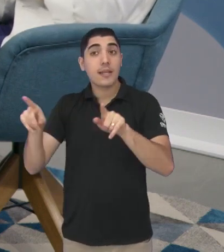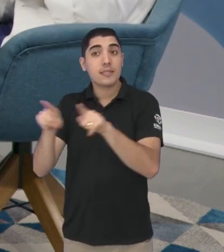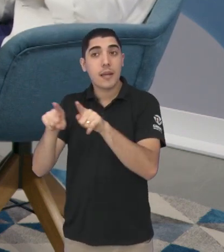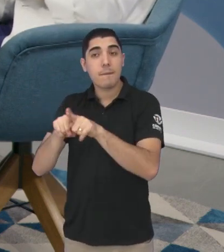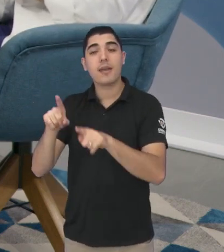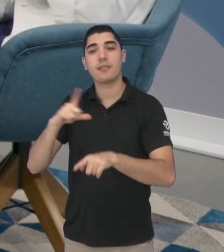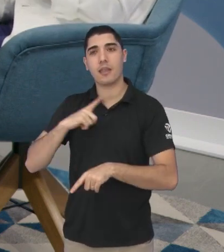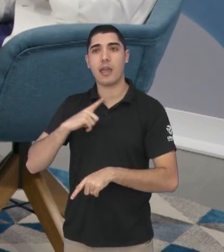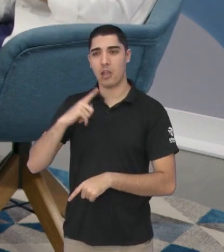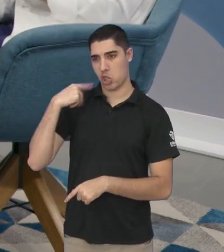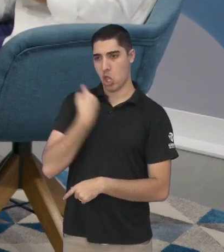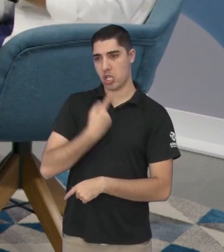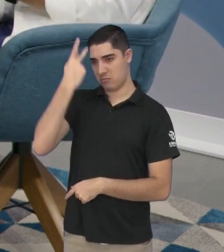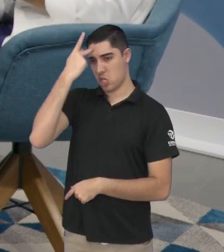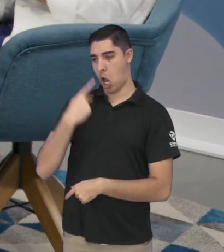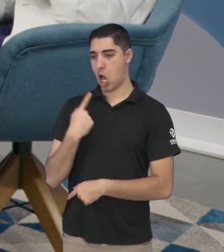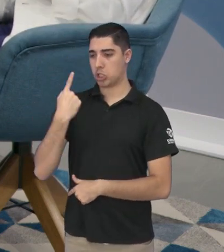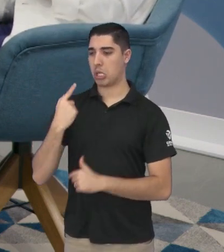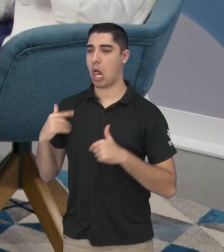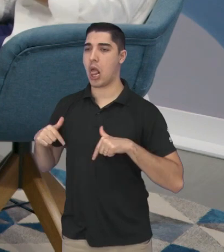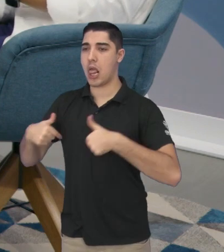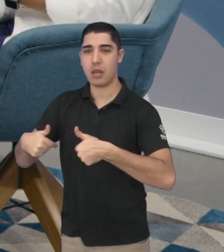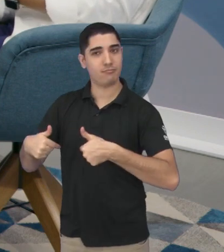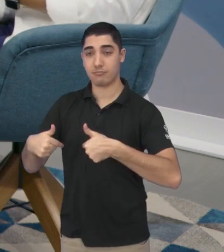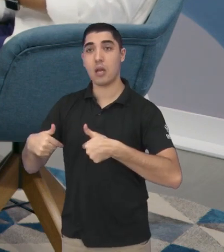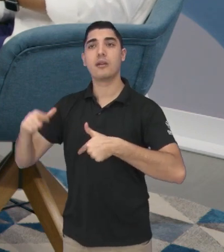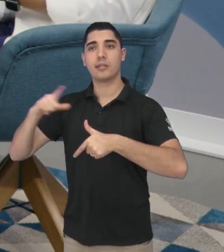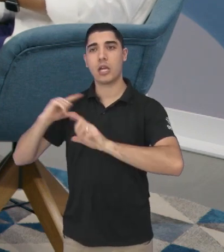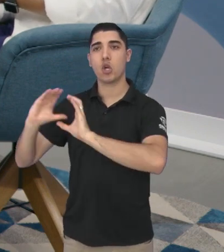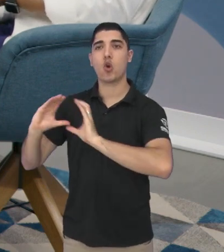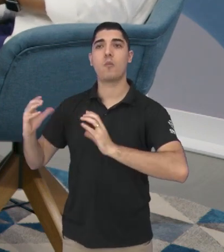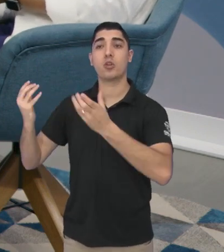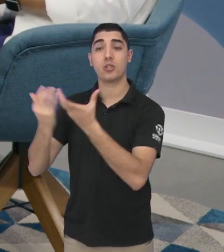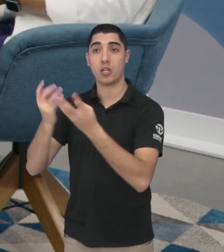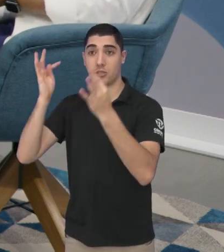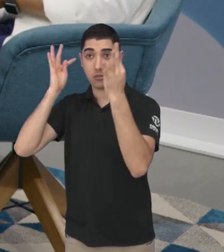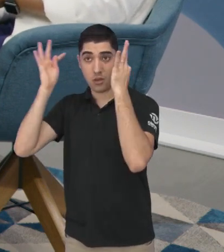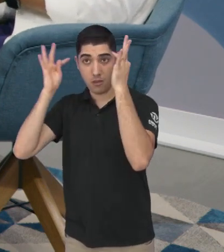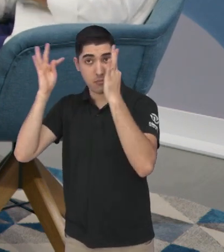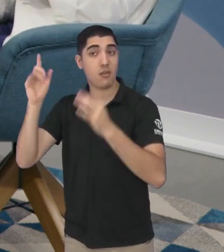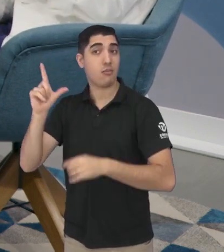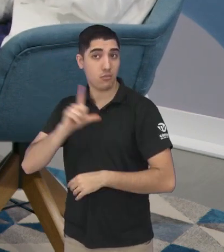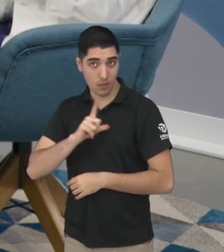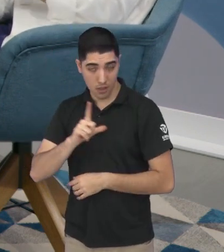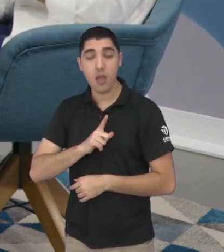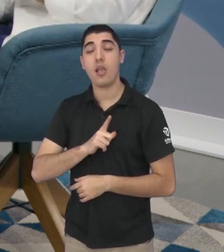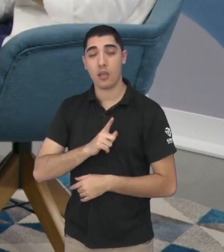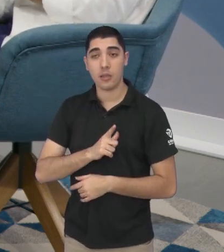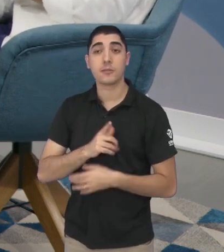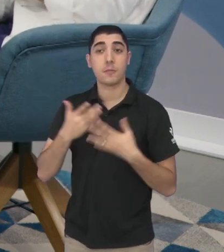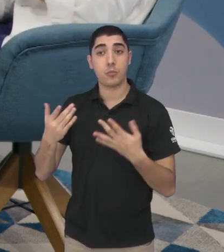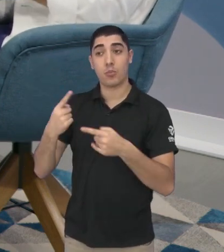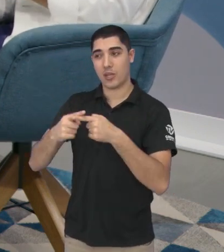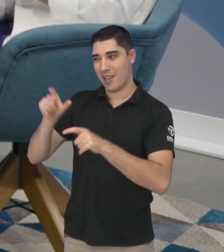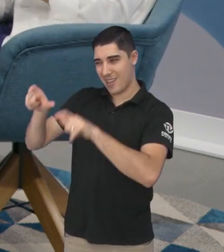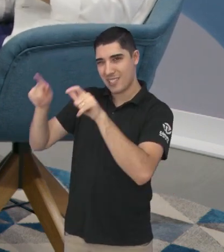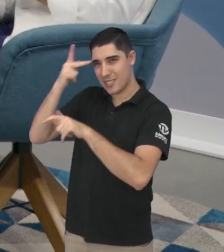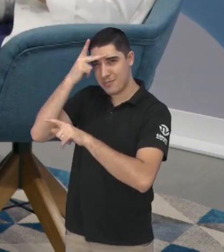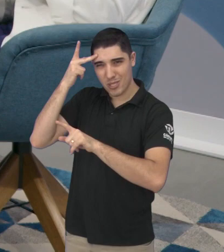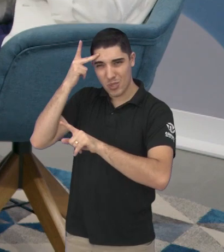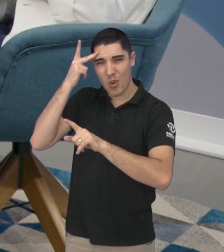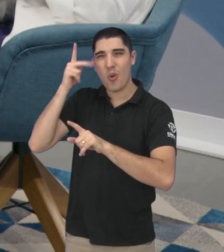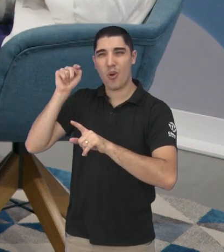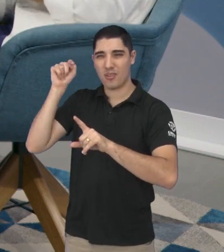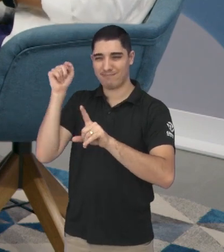também, como a gente não faz nada sozinho, a gente tem comunidades terapêuticas aqui na nossa cidade, para onde os nossos dependentes